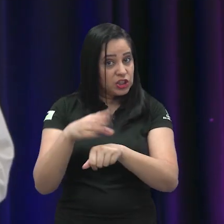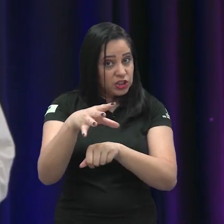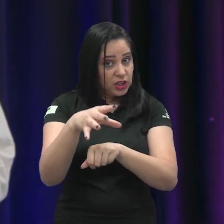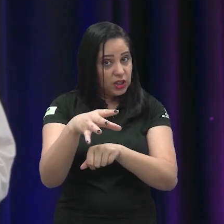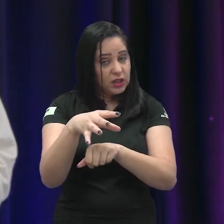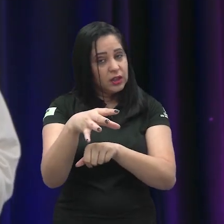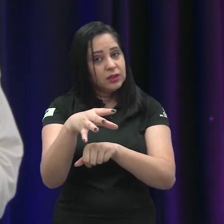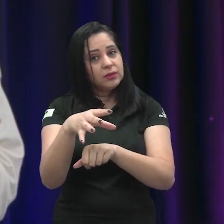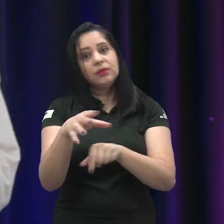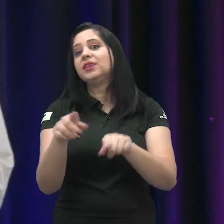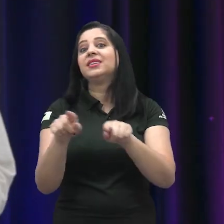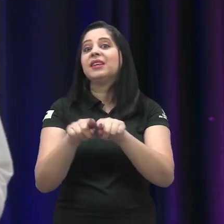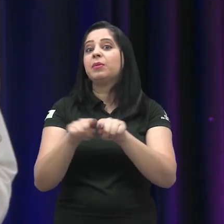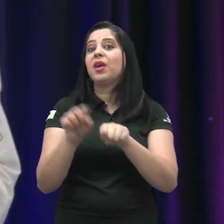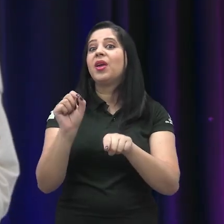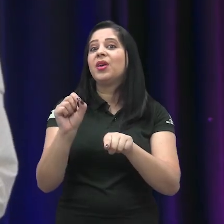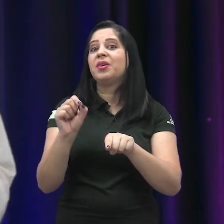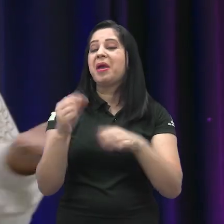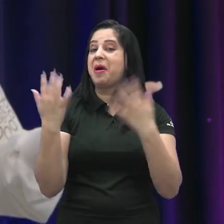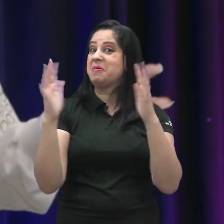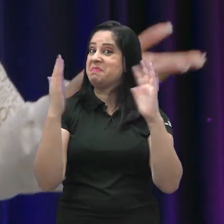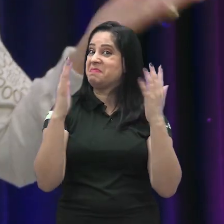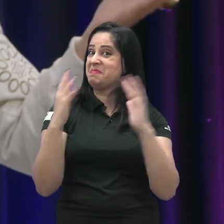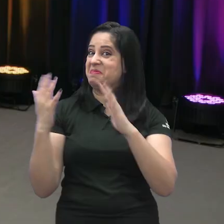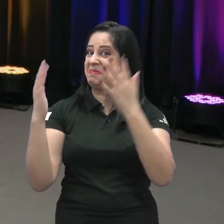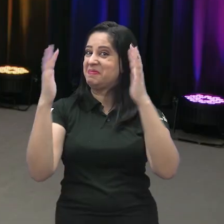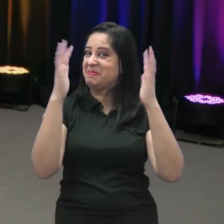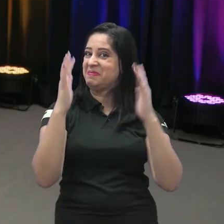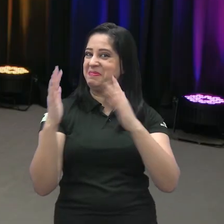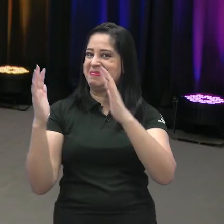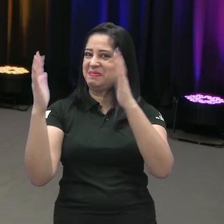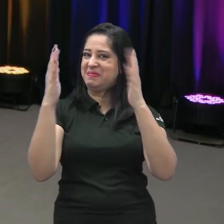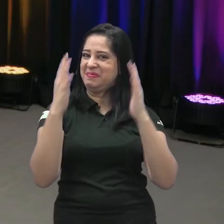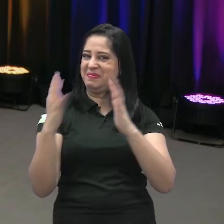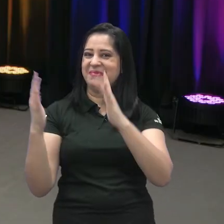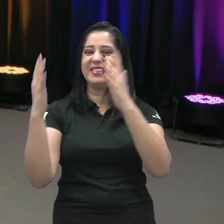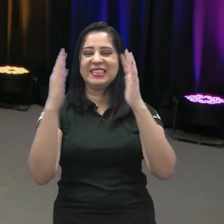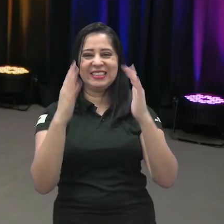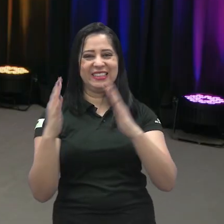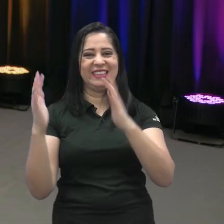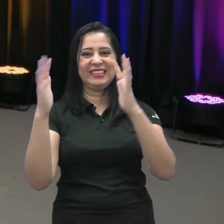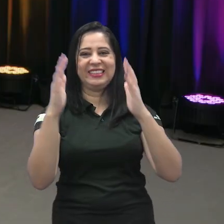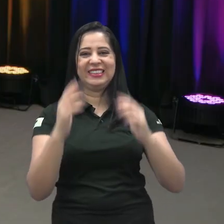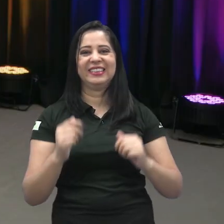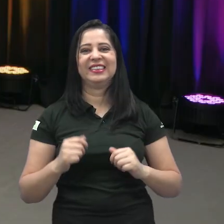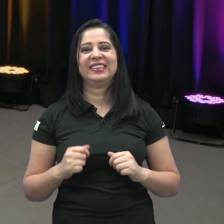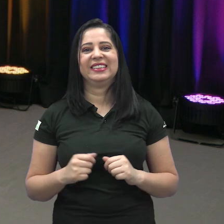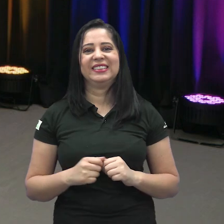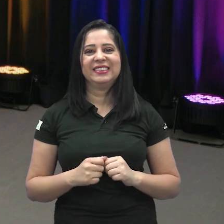dicas delas. E também, olha, nossos aplausos do público.